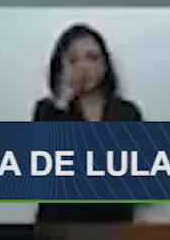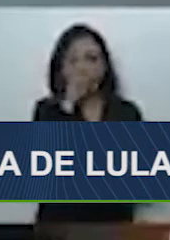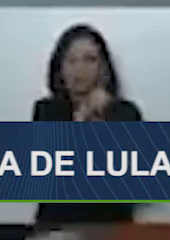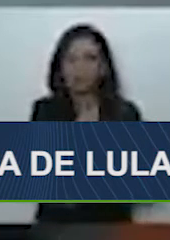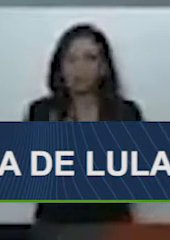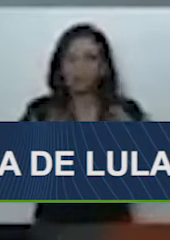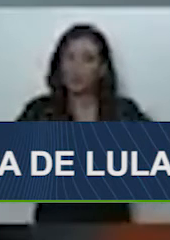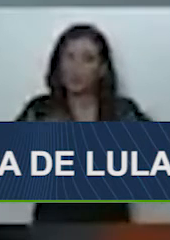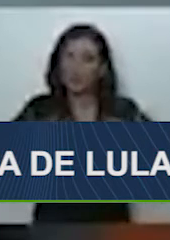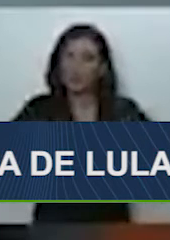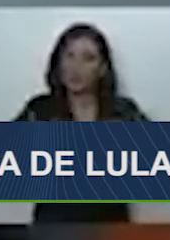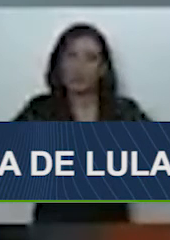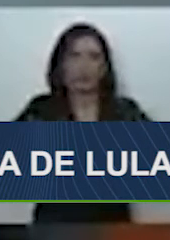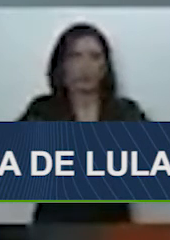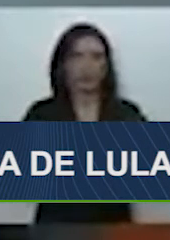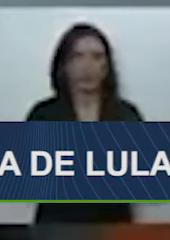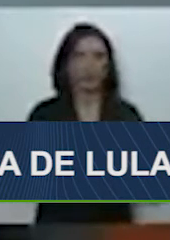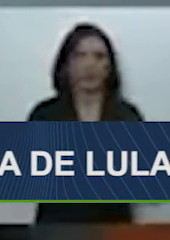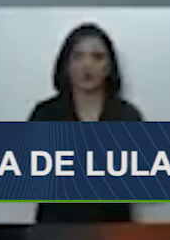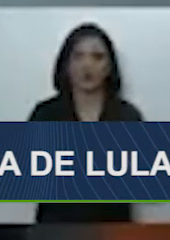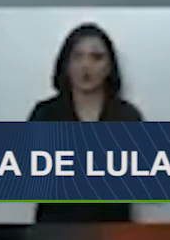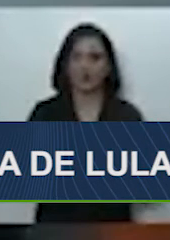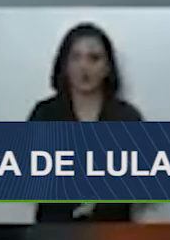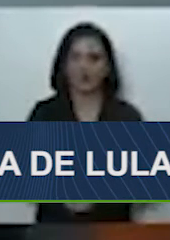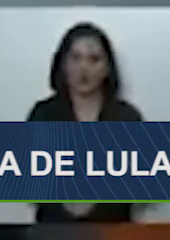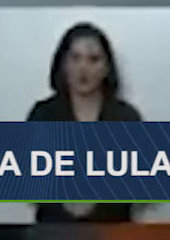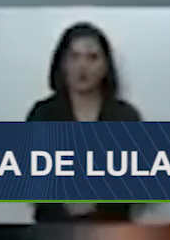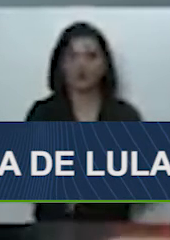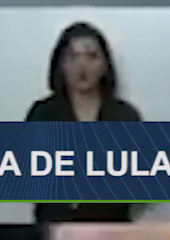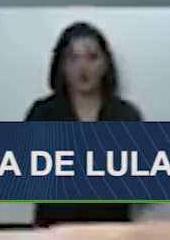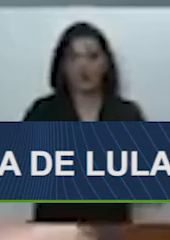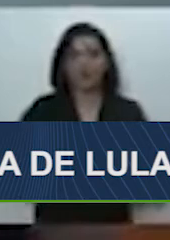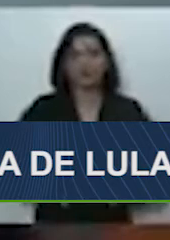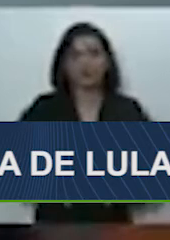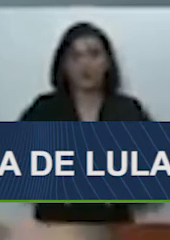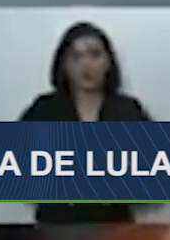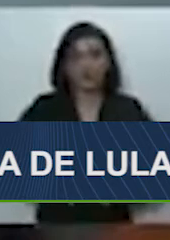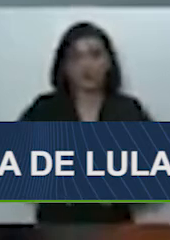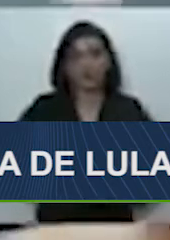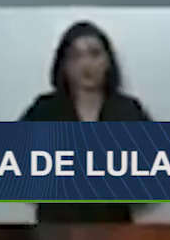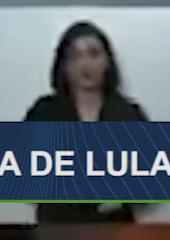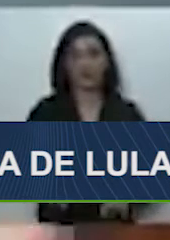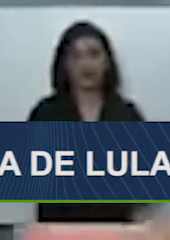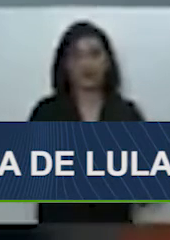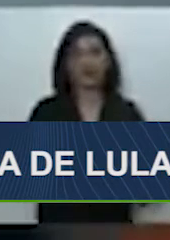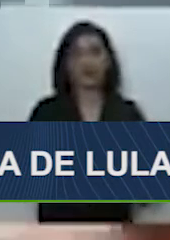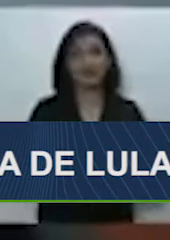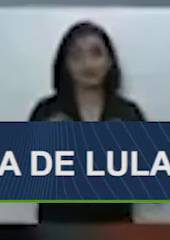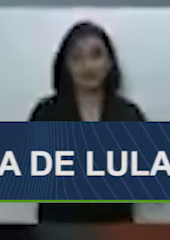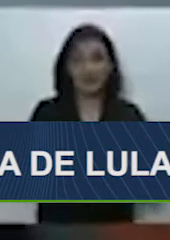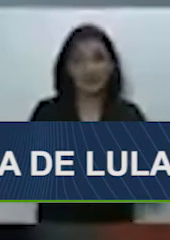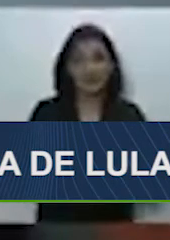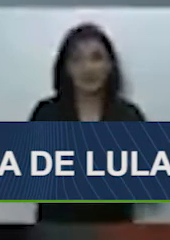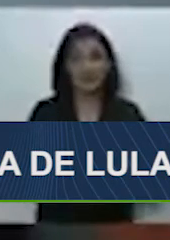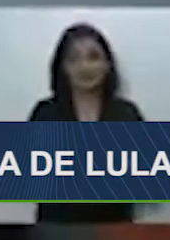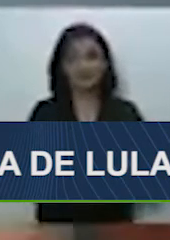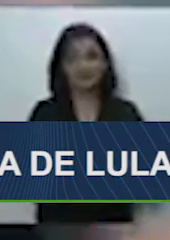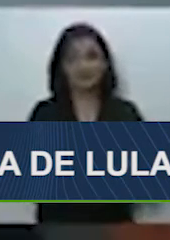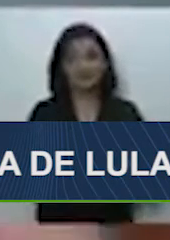muito personalizada. E sofreu, inclusive, com este